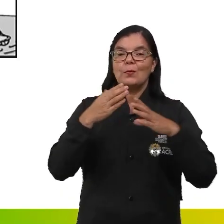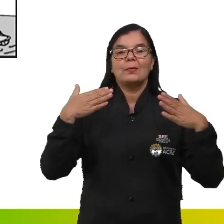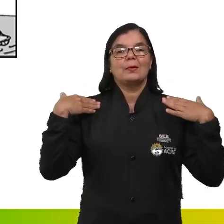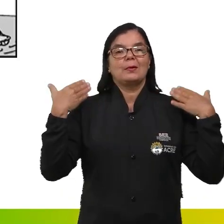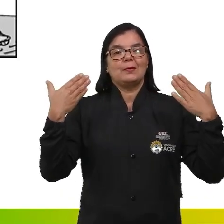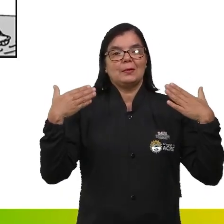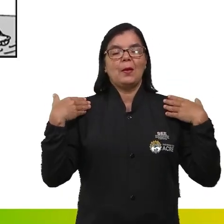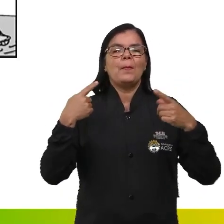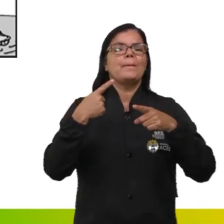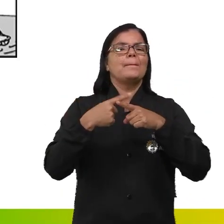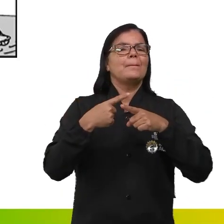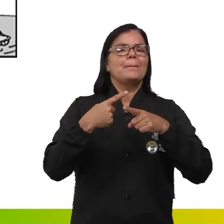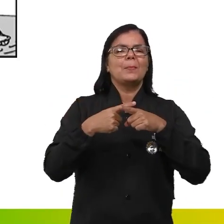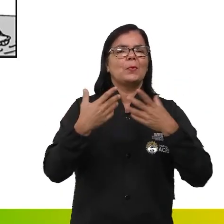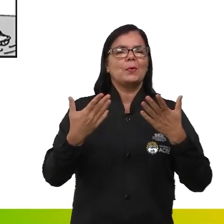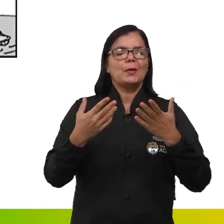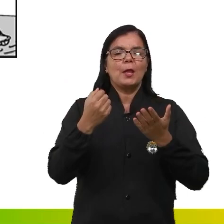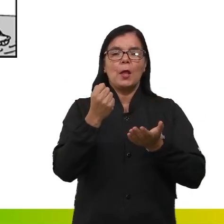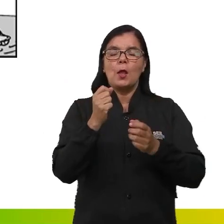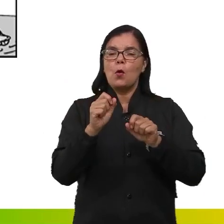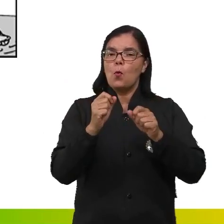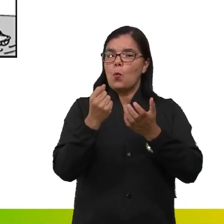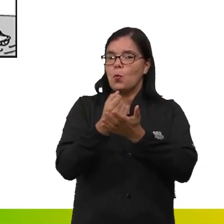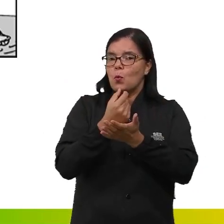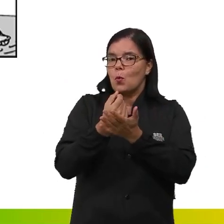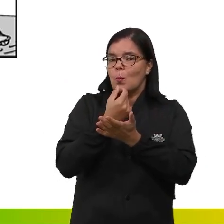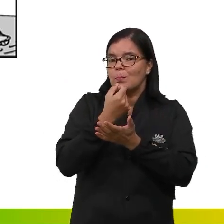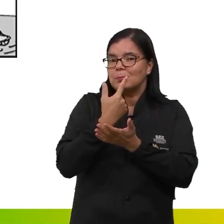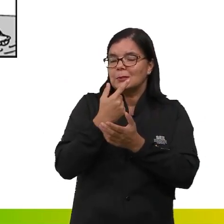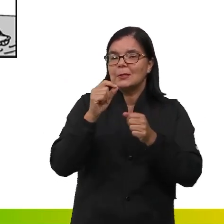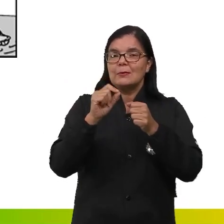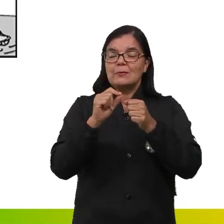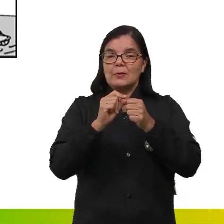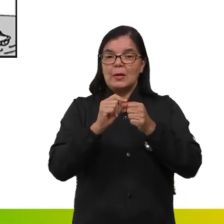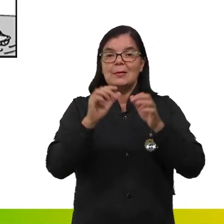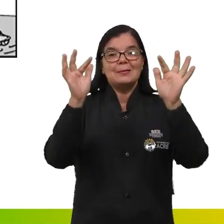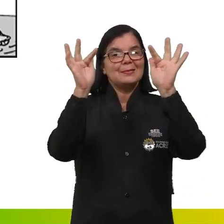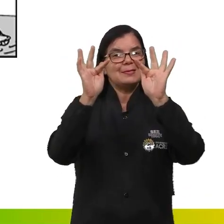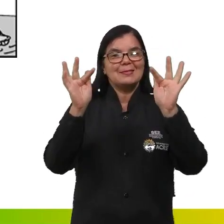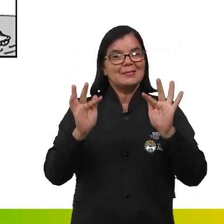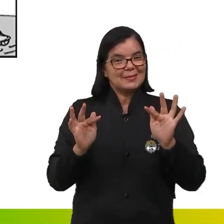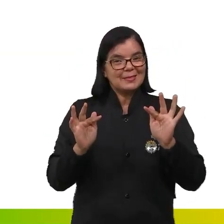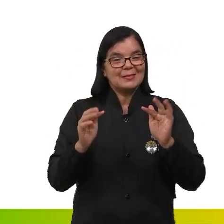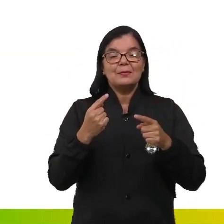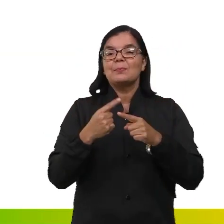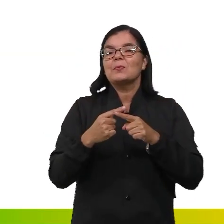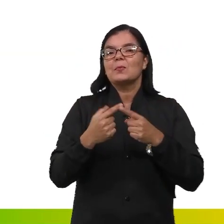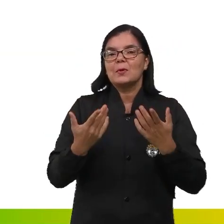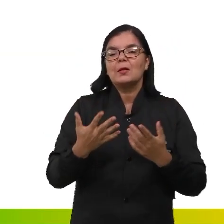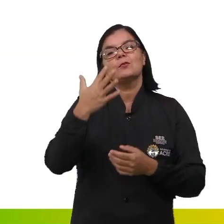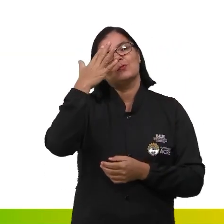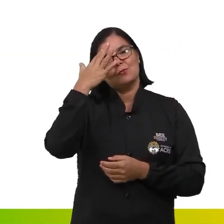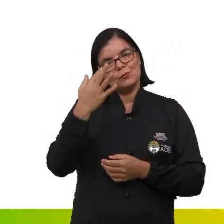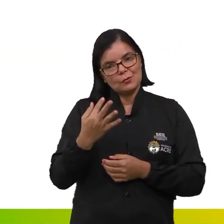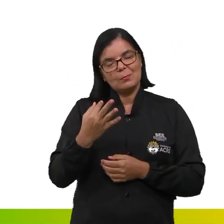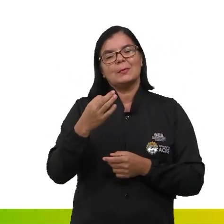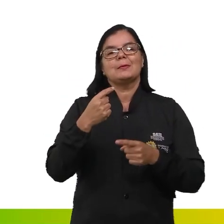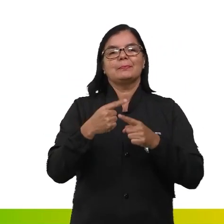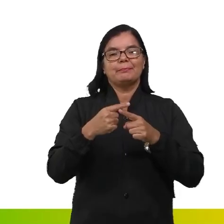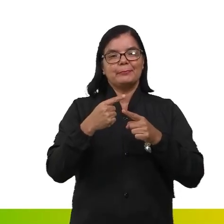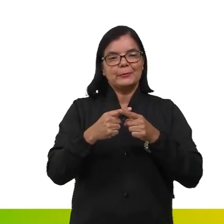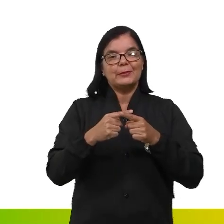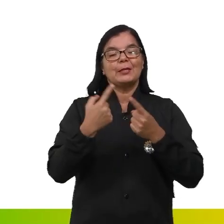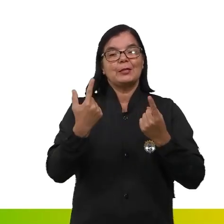alegria. Por que que os fabricantes de remédio aí vão ficar felizes, alegres? Justamente por essa